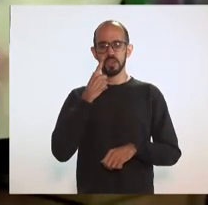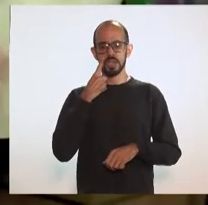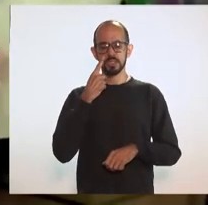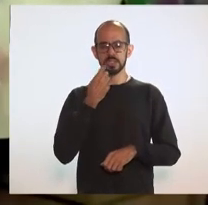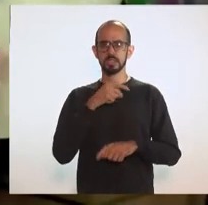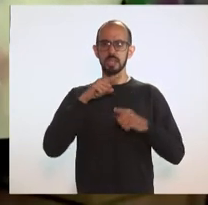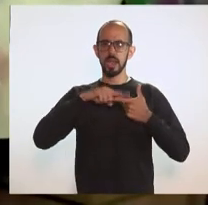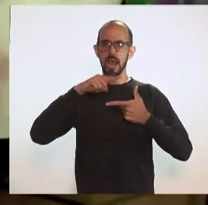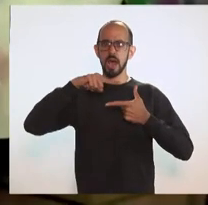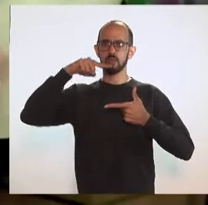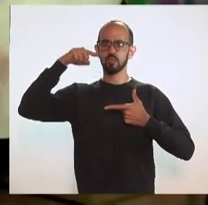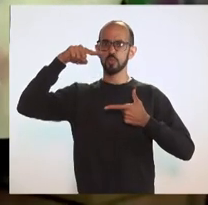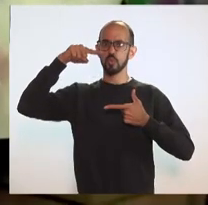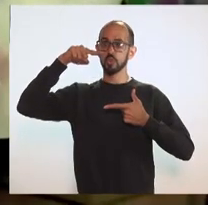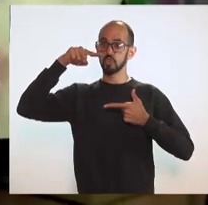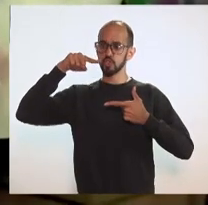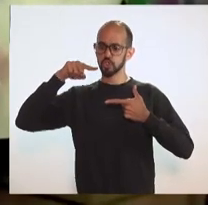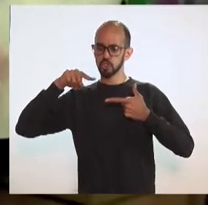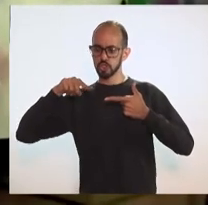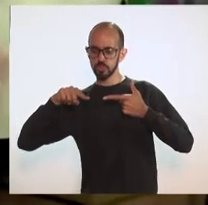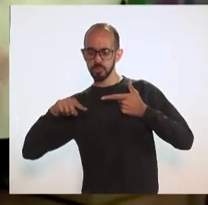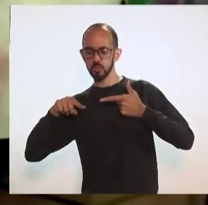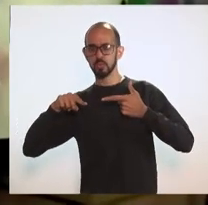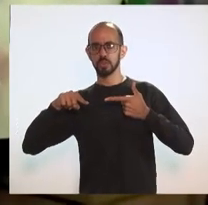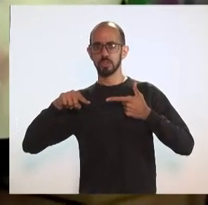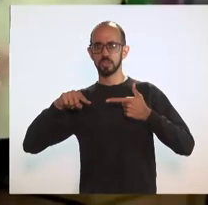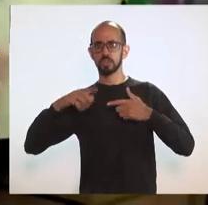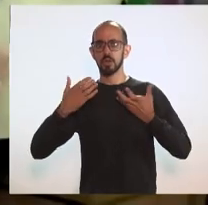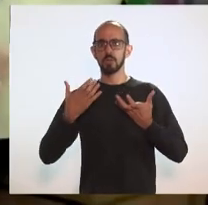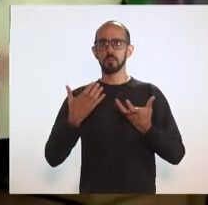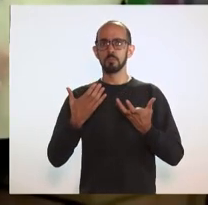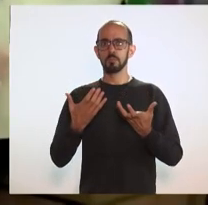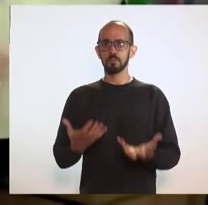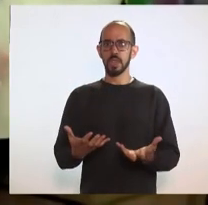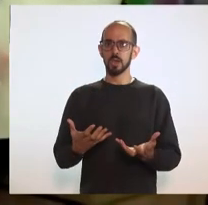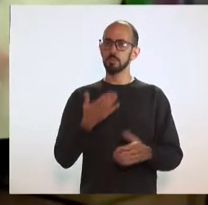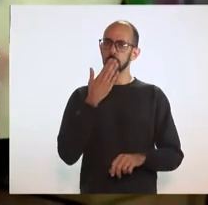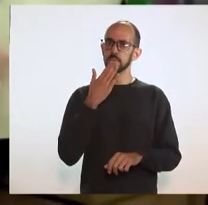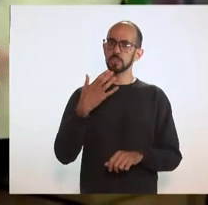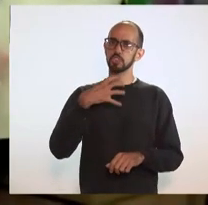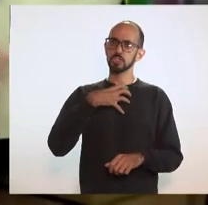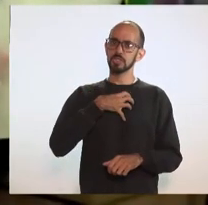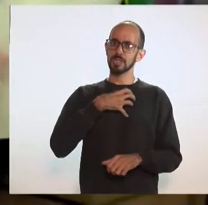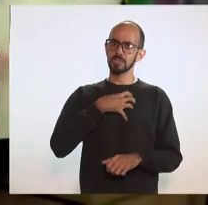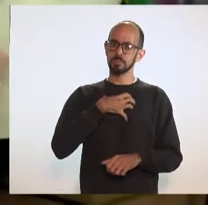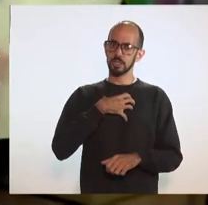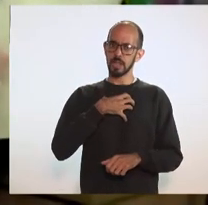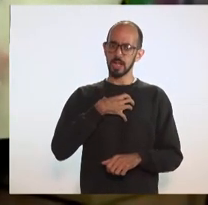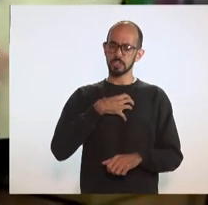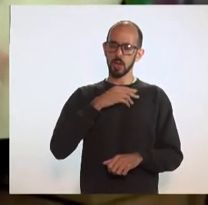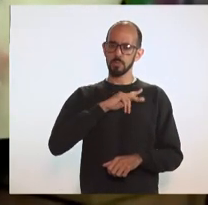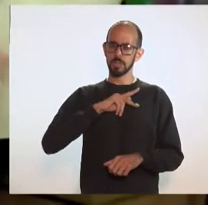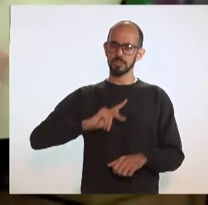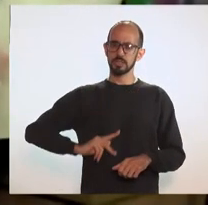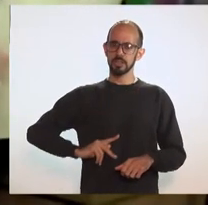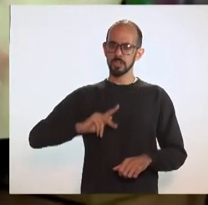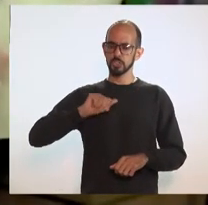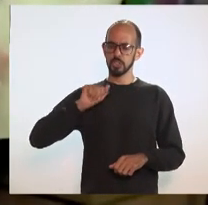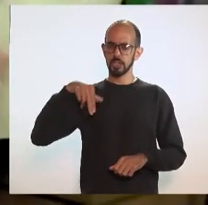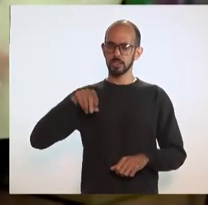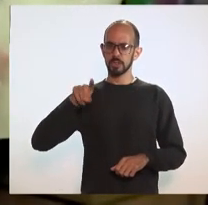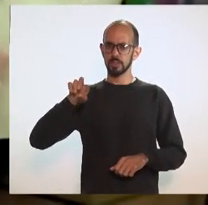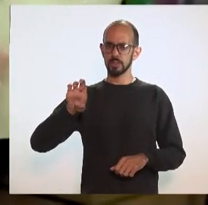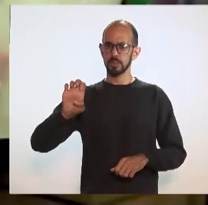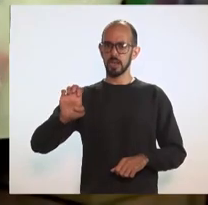descesse gráfica aí e aí eu peço a sensibilidade dessa casa no nosso Presidente Alberto Cigano precisamos pensar